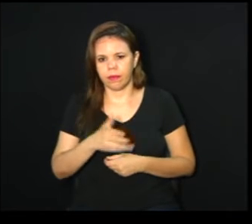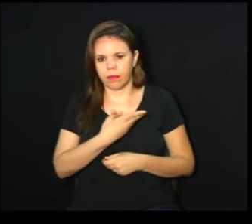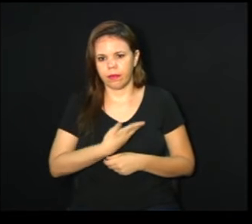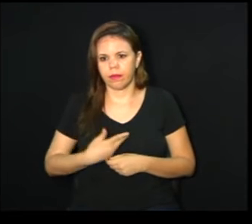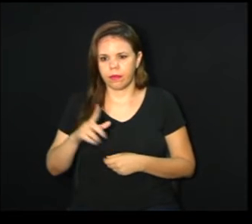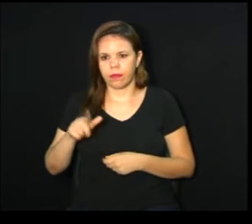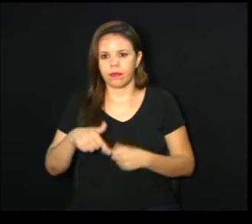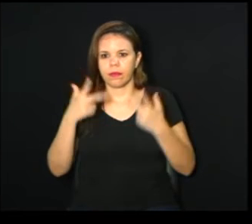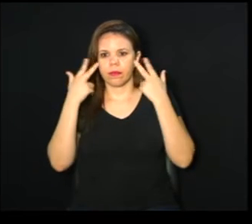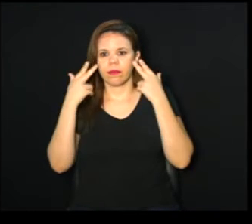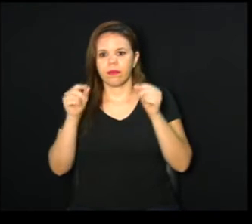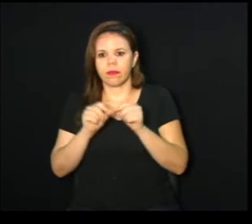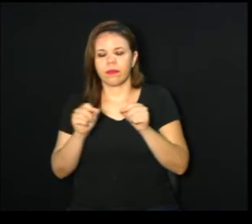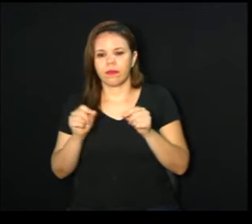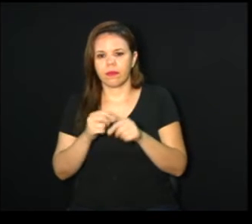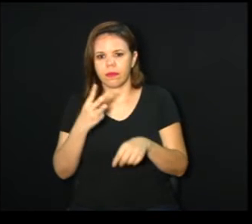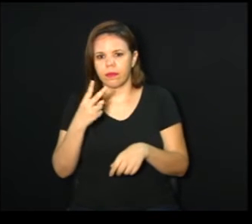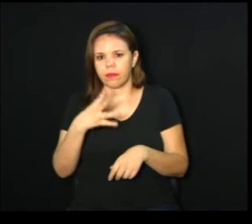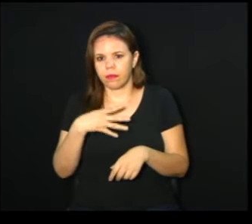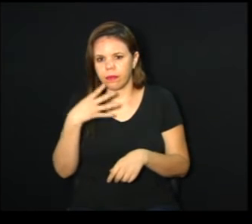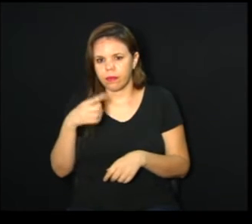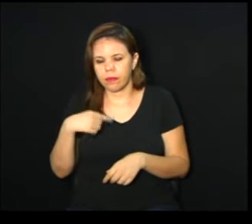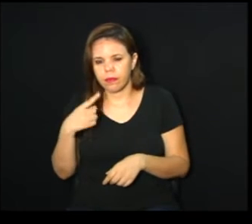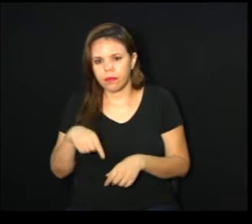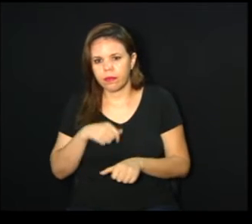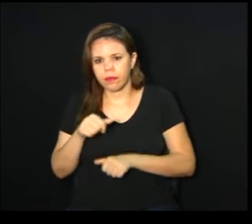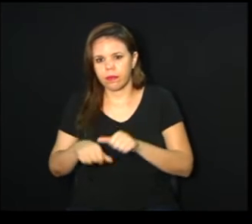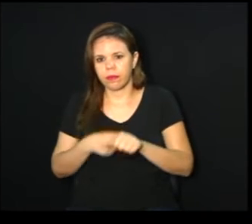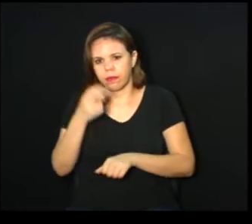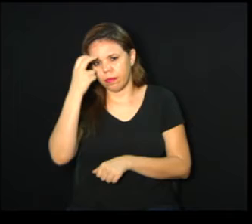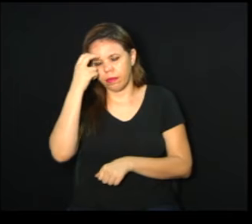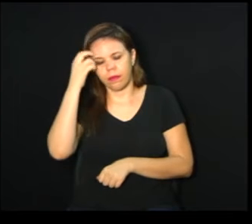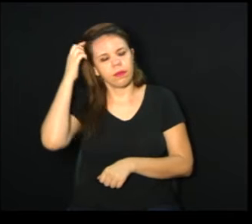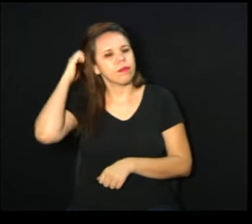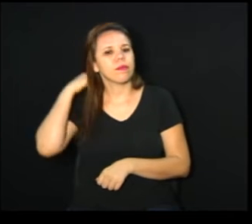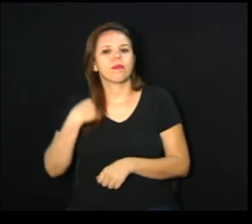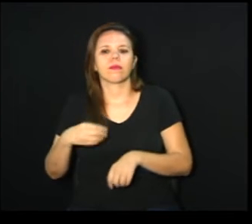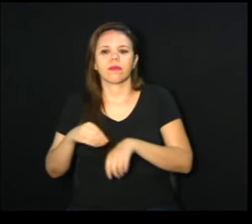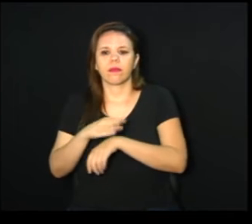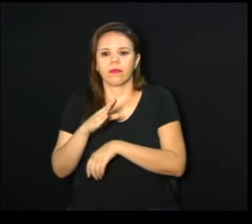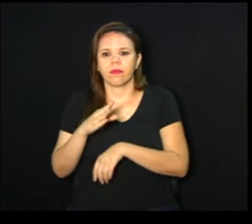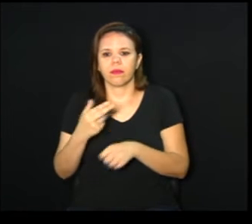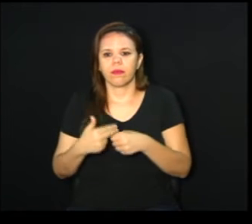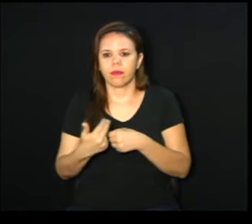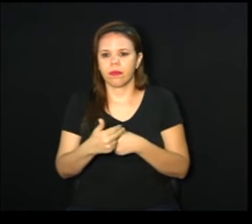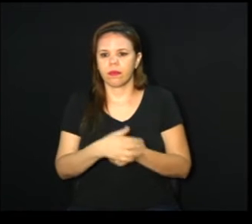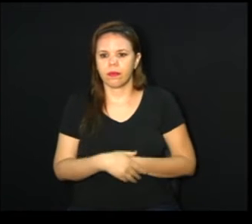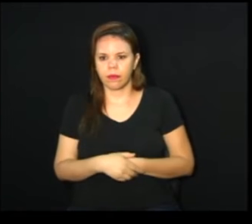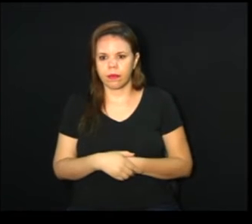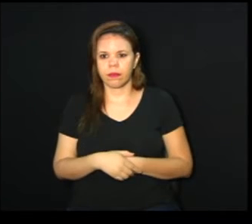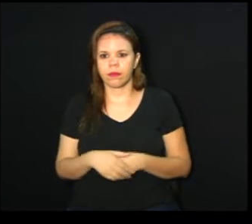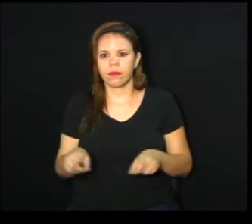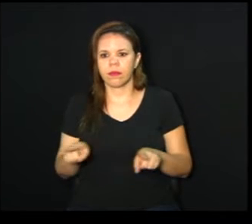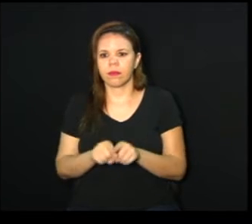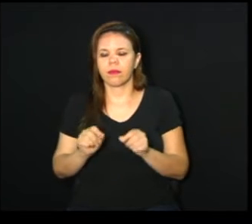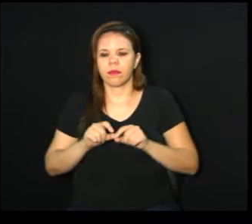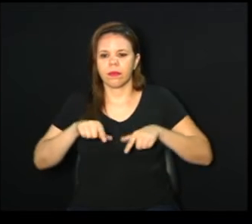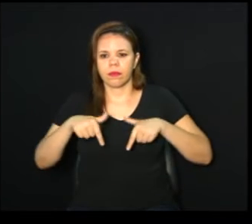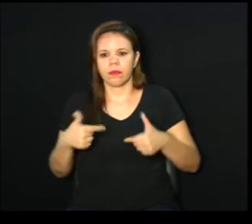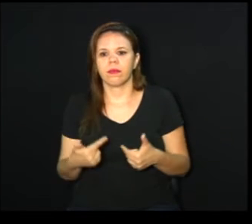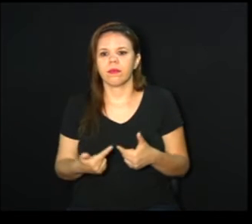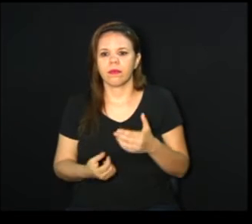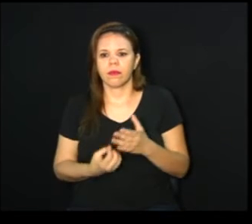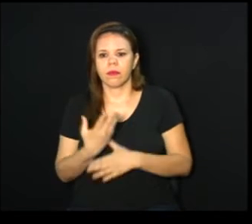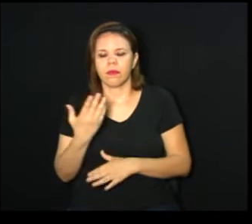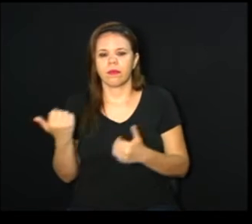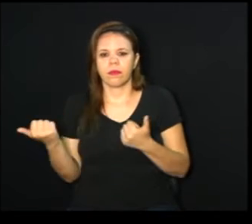era muito comum os equipamentos ficarem 24 horas ligados. Vamos mudar essa cultura. Então, nós levamos isso para o campus da Unicamp. Além disso, fizemos ações pontuais de